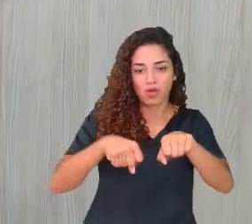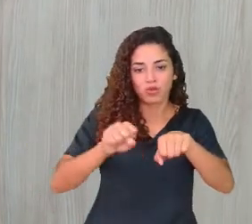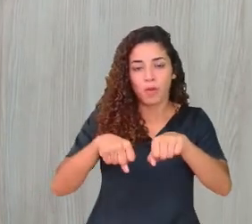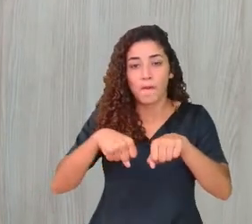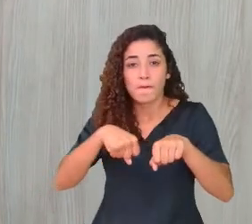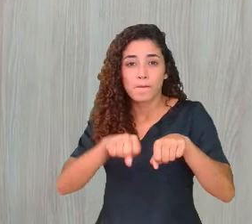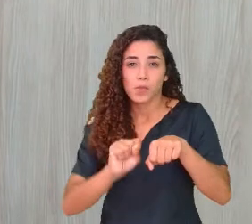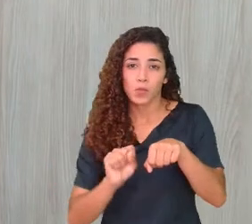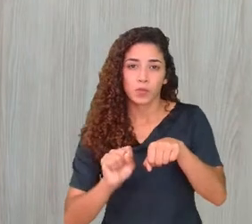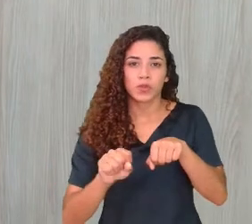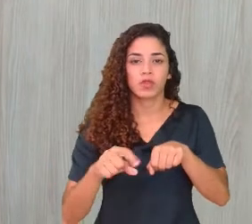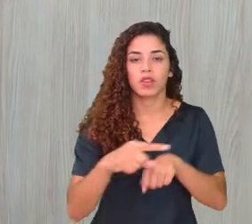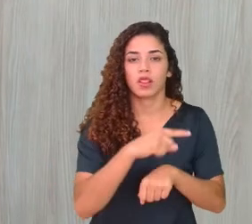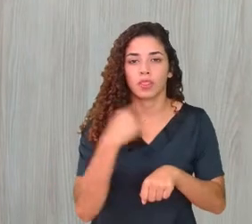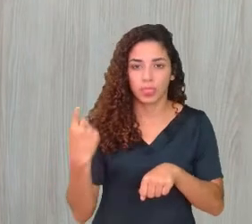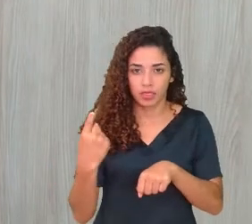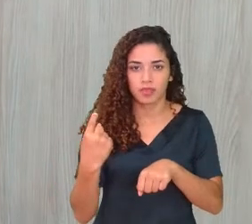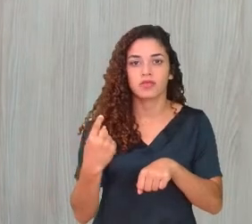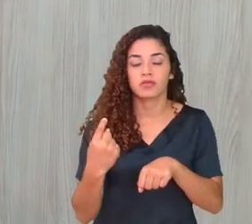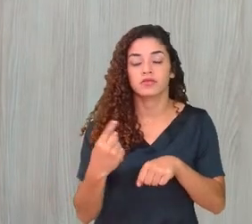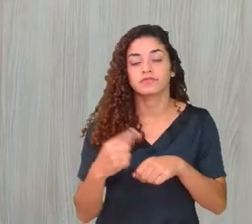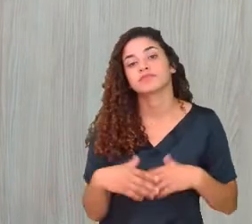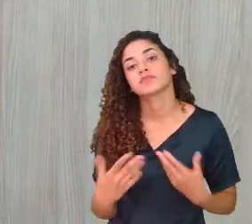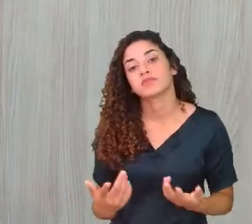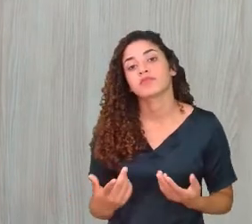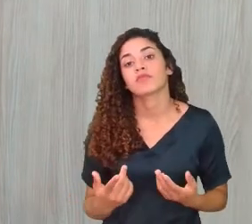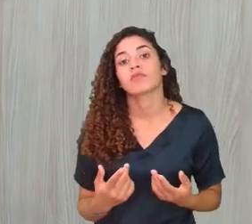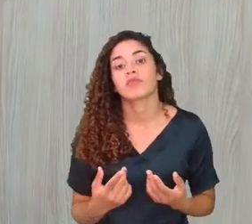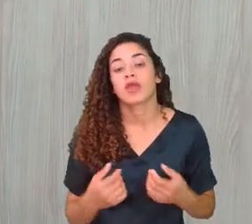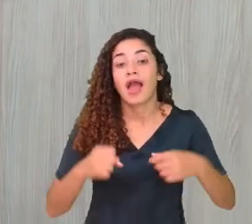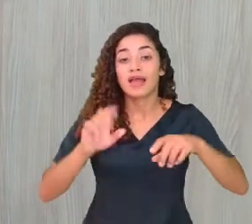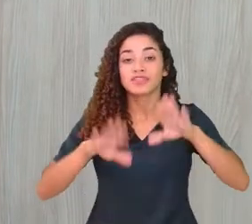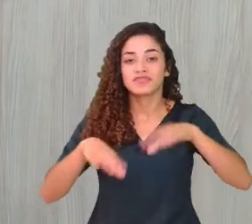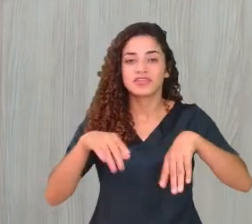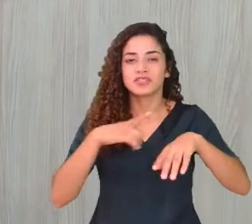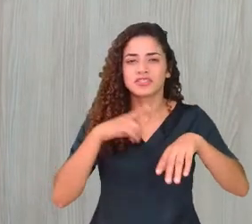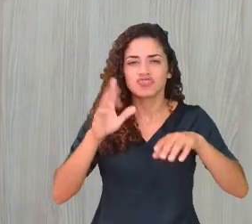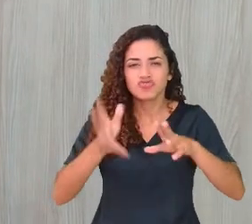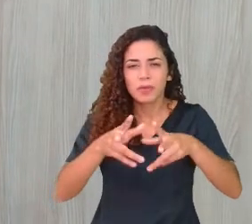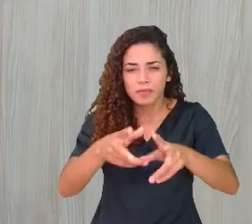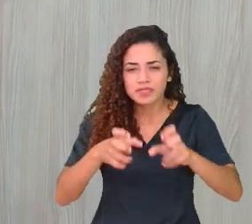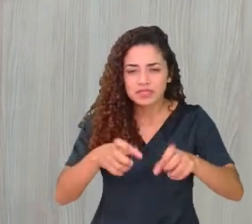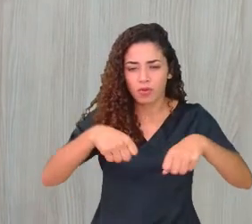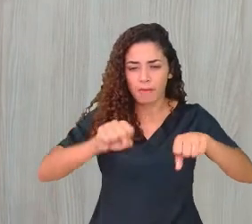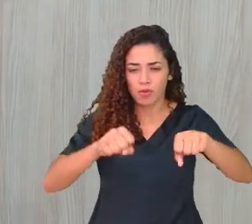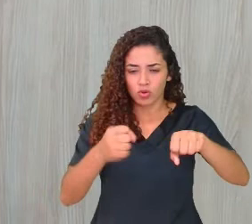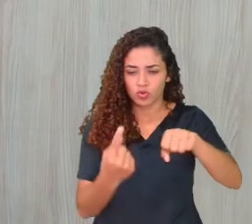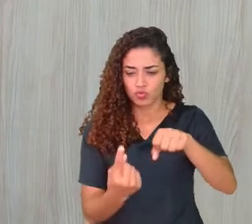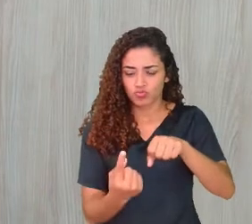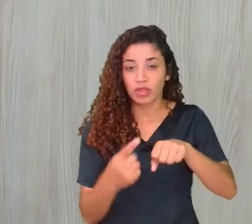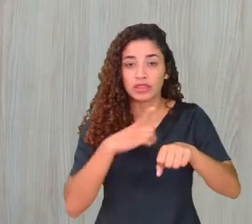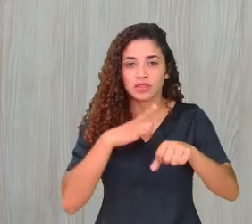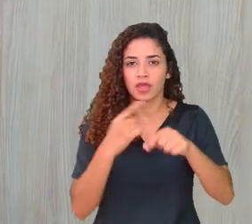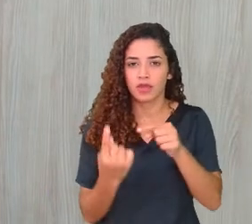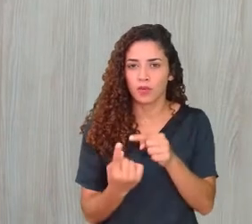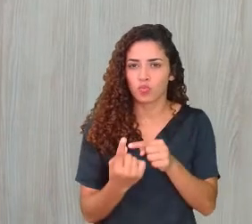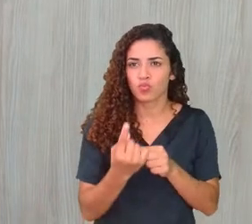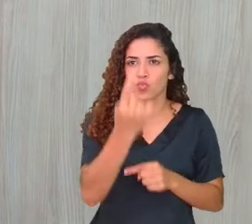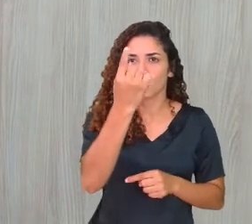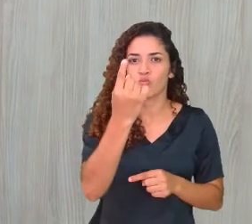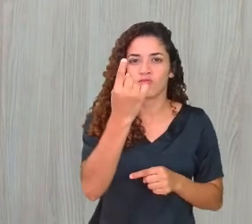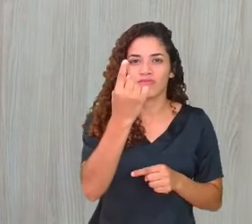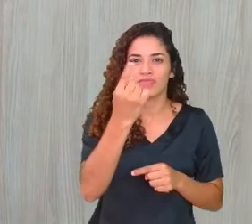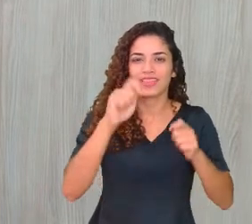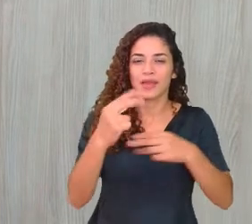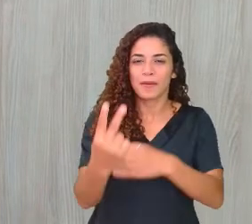têm, na frente logo do guidão, né, eles têm a questão daquela varetinha para prevenir contra a questão aí